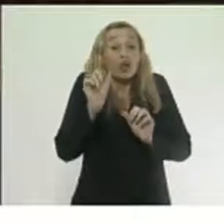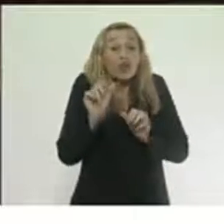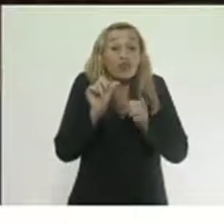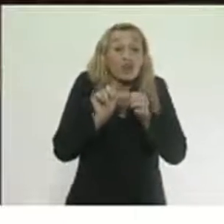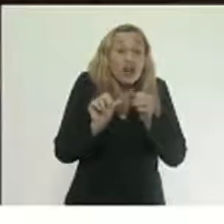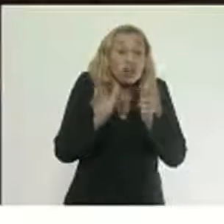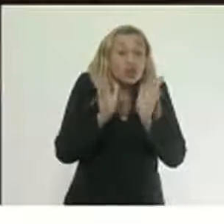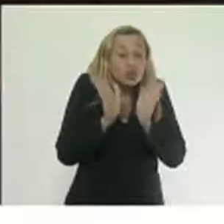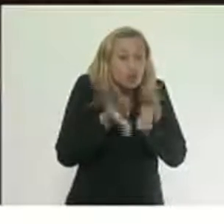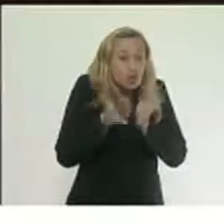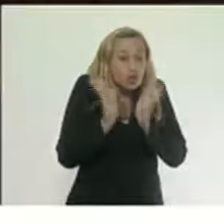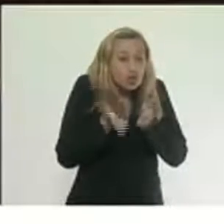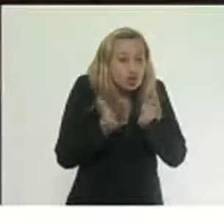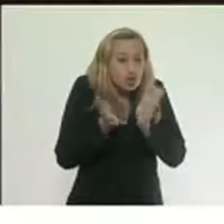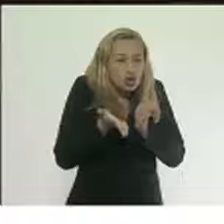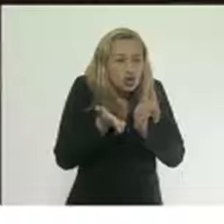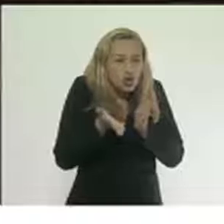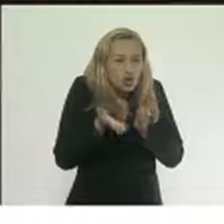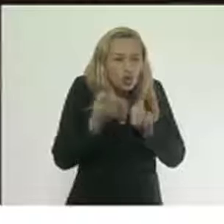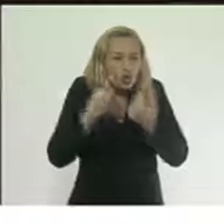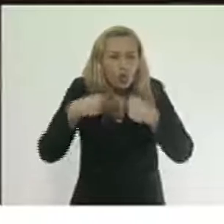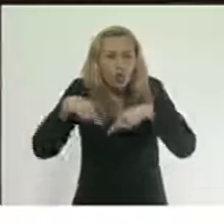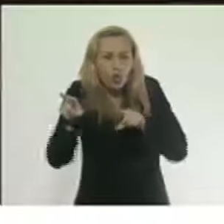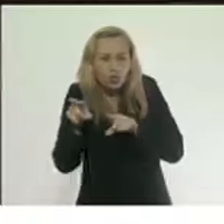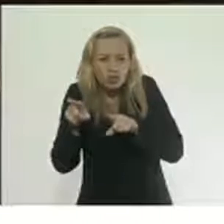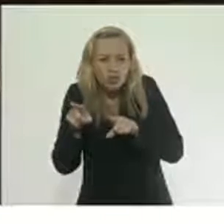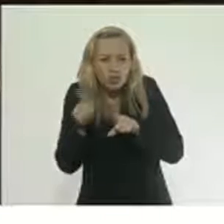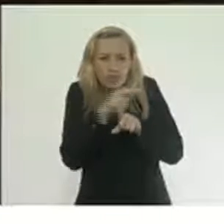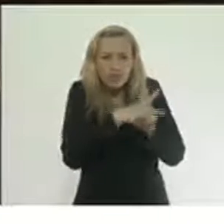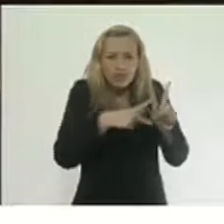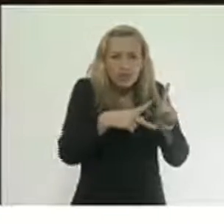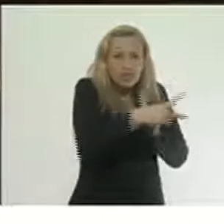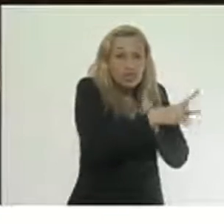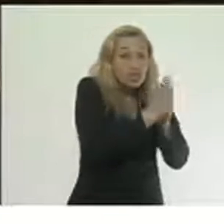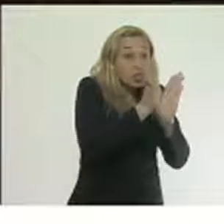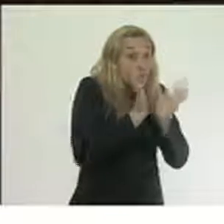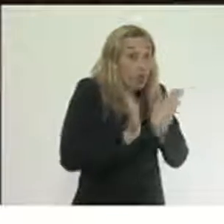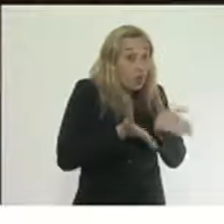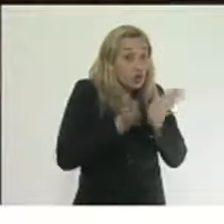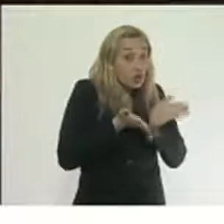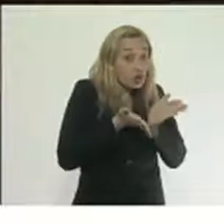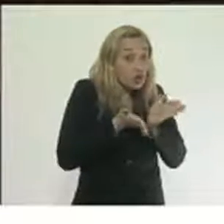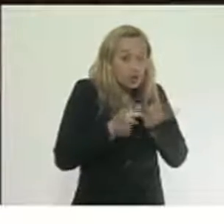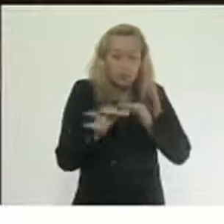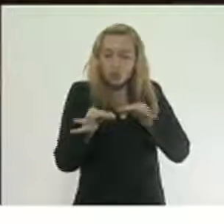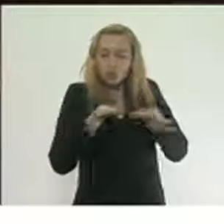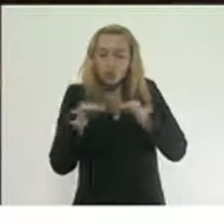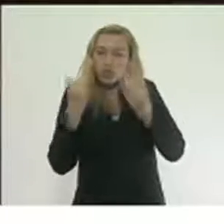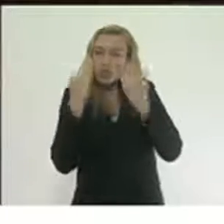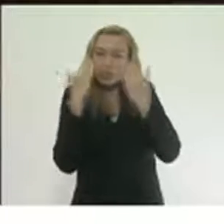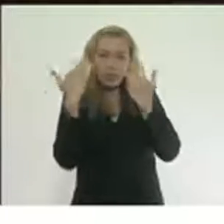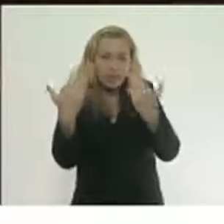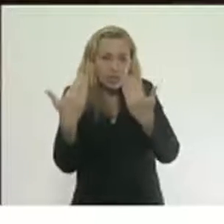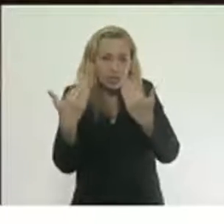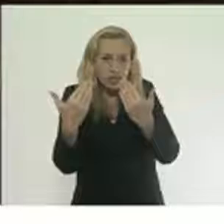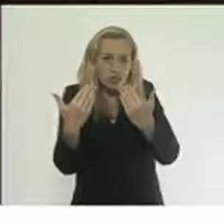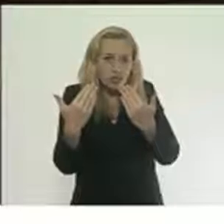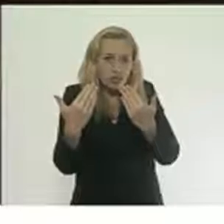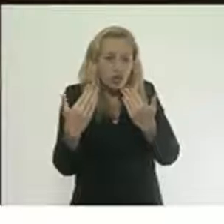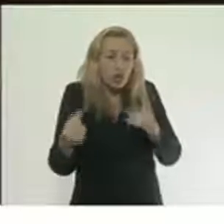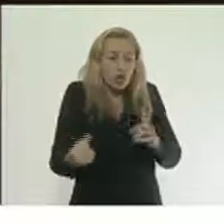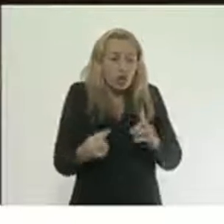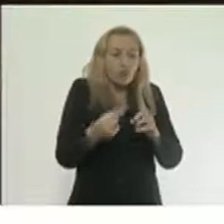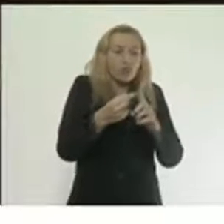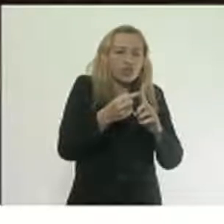campanha orquestrada contra a Previdência atual, num projeto apresentado cujo